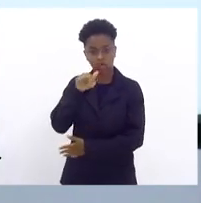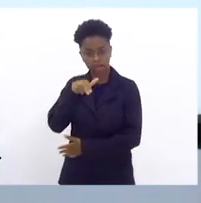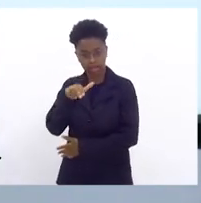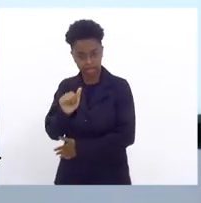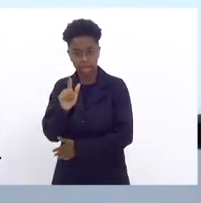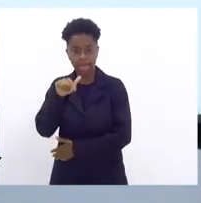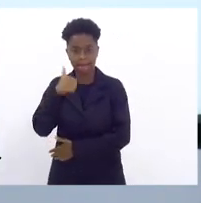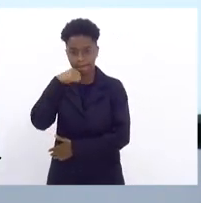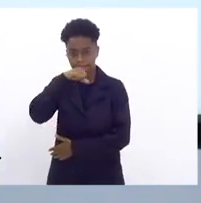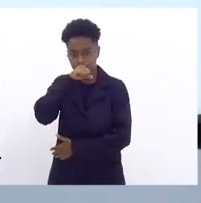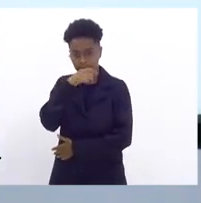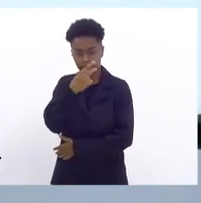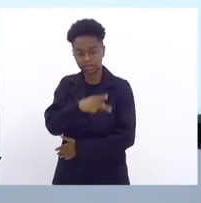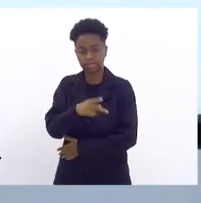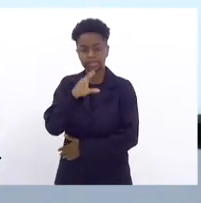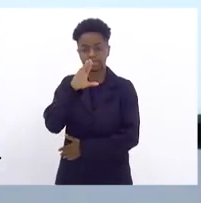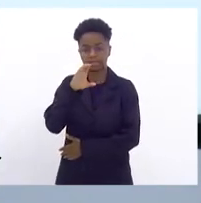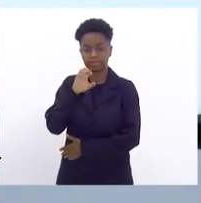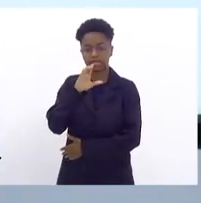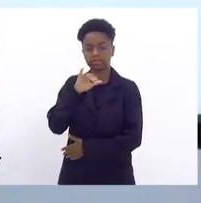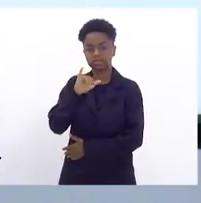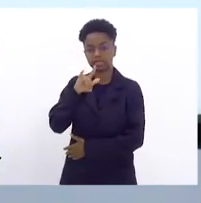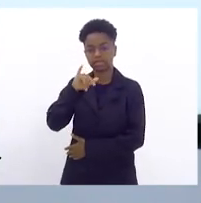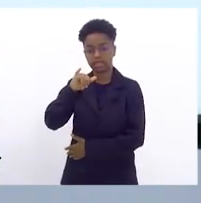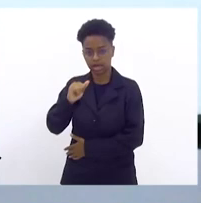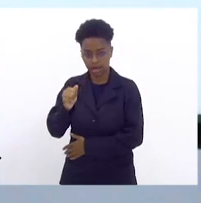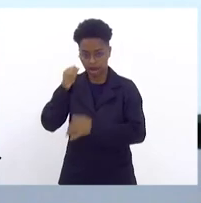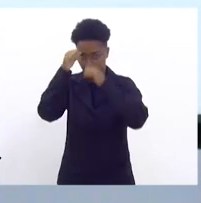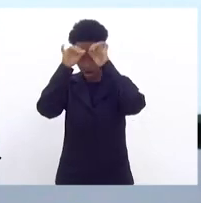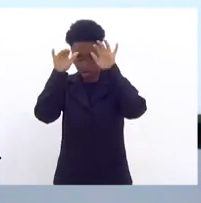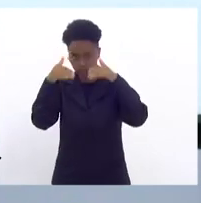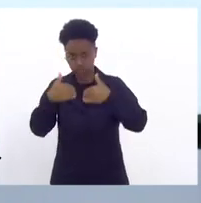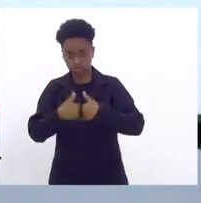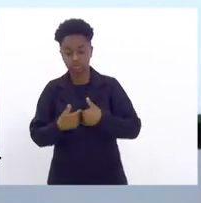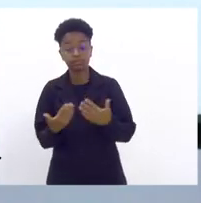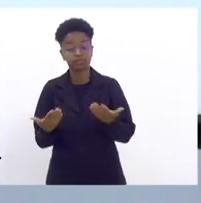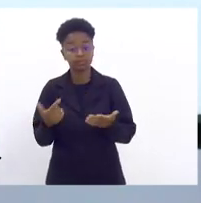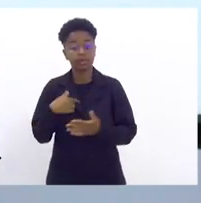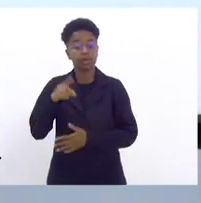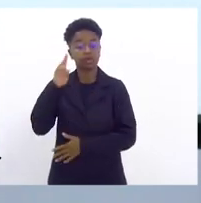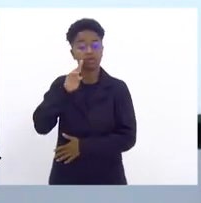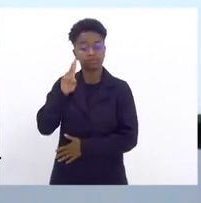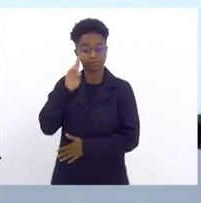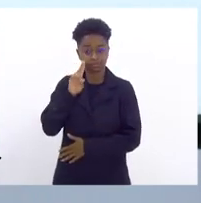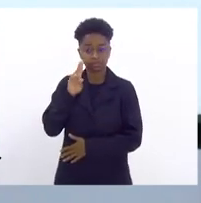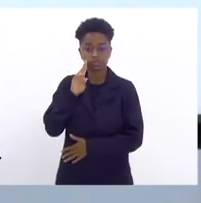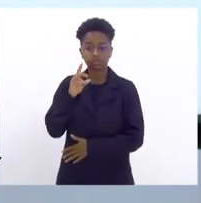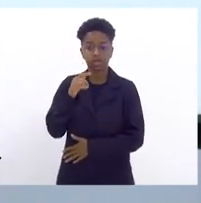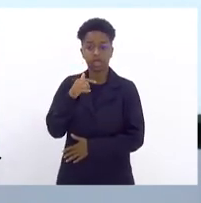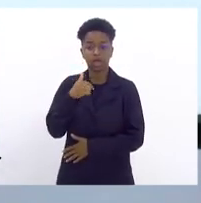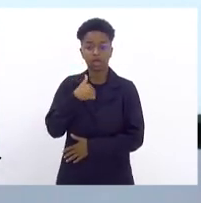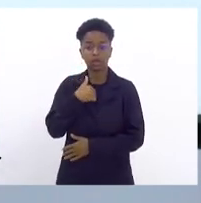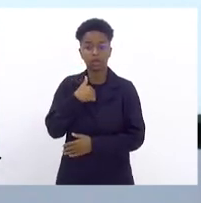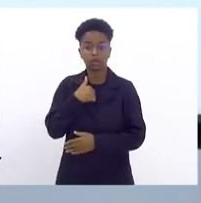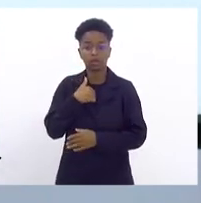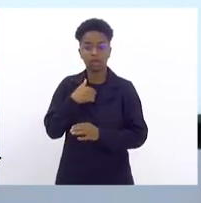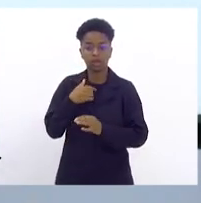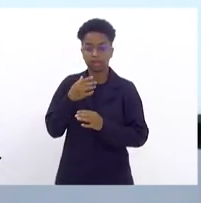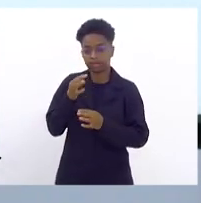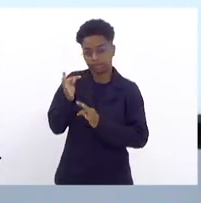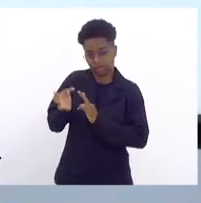mãe é típica mãe da Cecília autista e eu me recordo quando eu fui tratar uma depressão